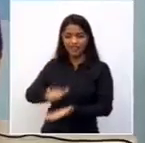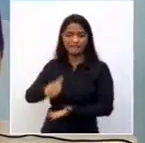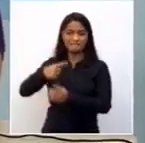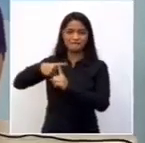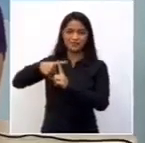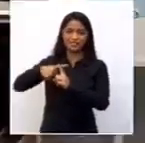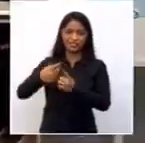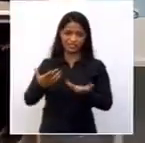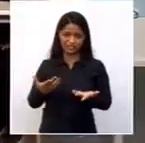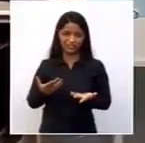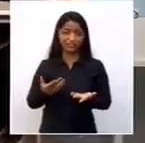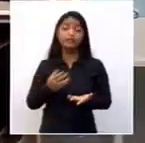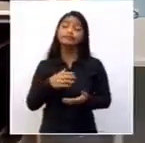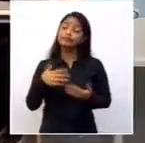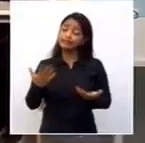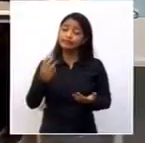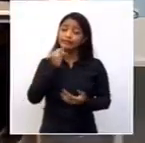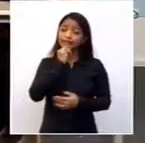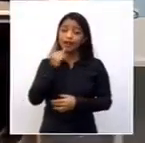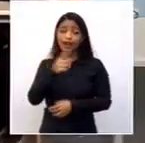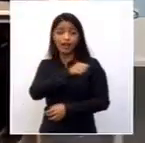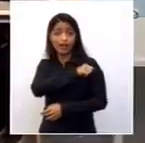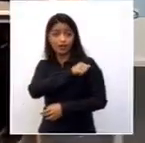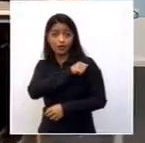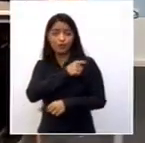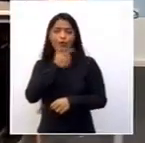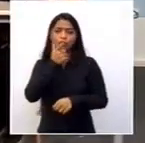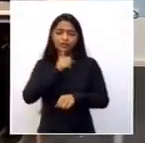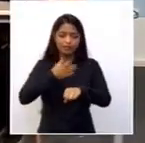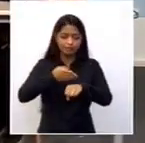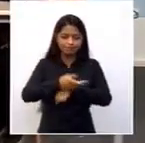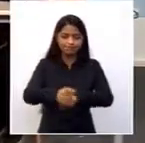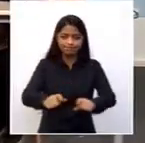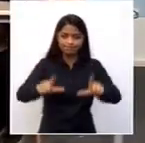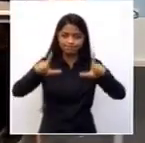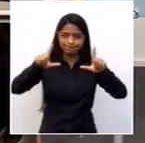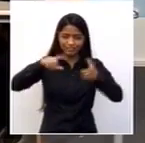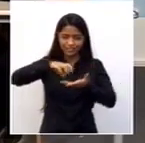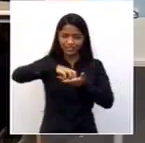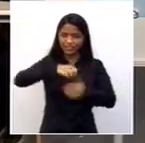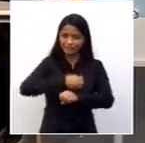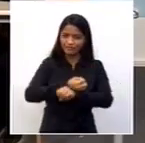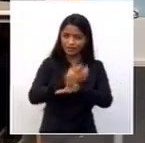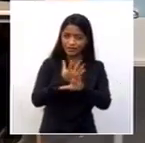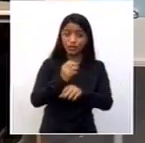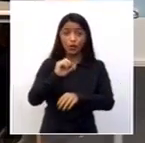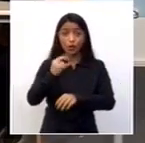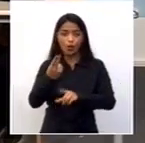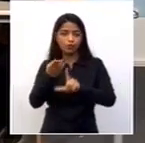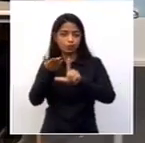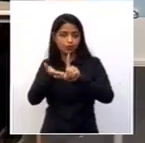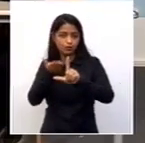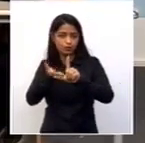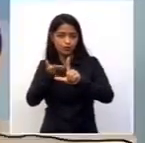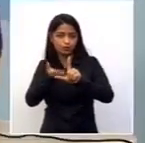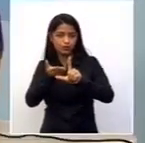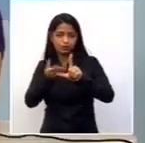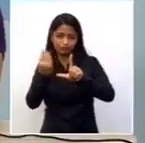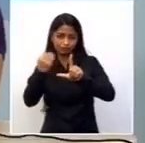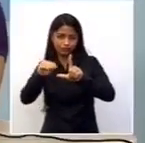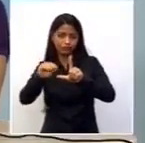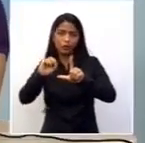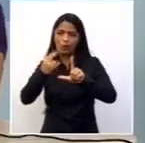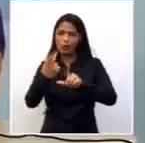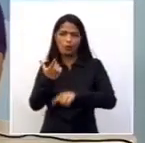acesso tanto ao centro de mídias como a outras plataformas, pode ser o Google Classroom ou qualquer outra que o